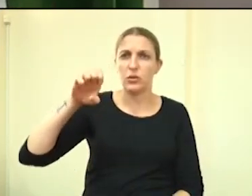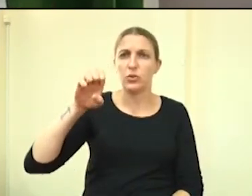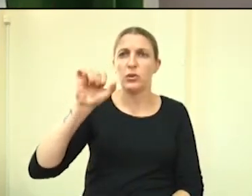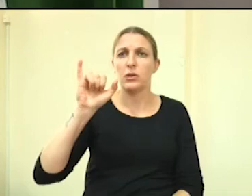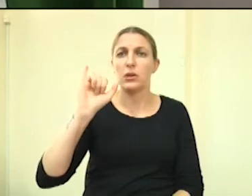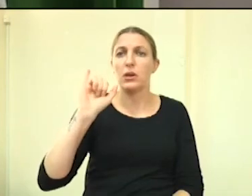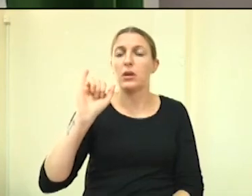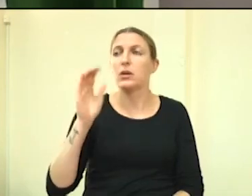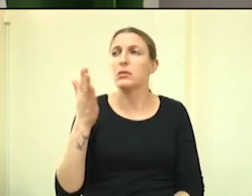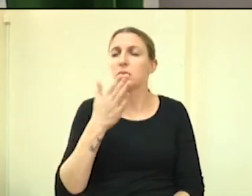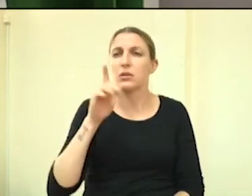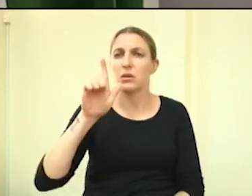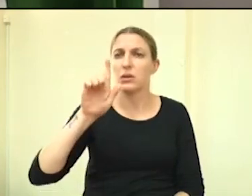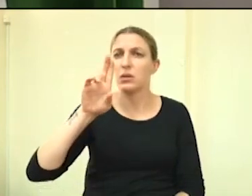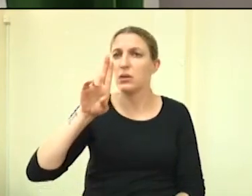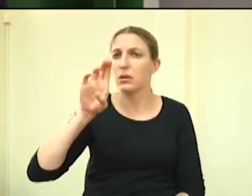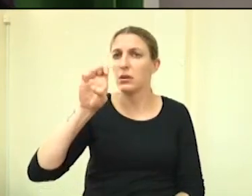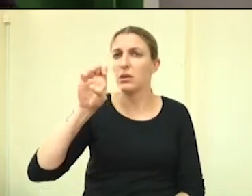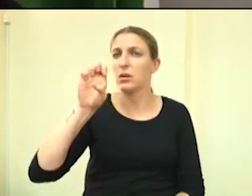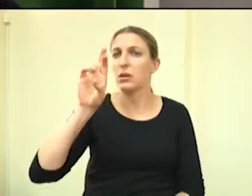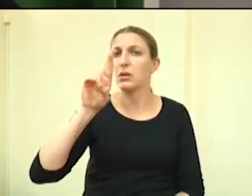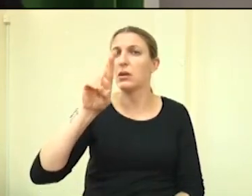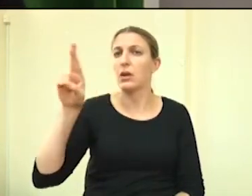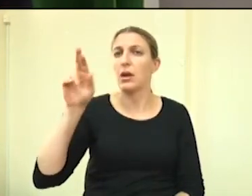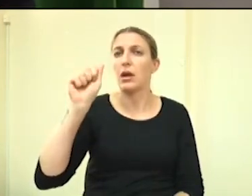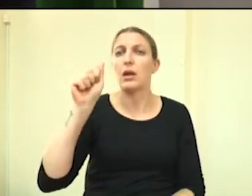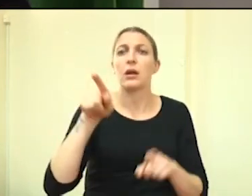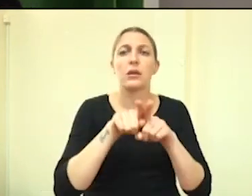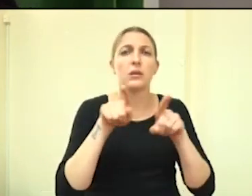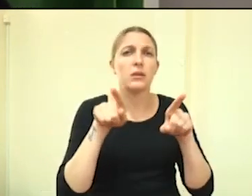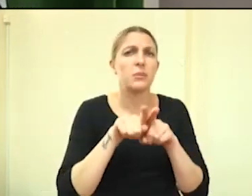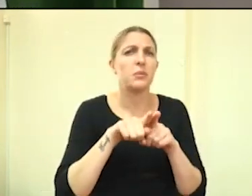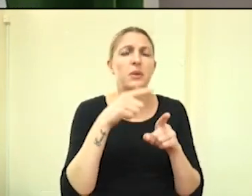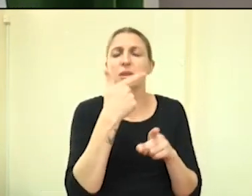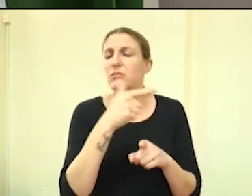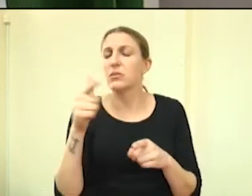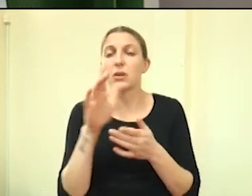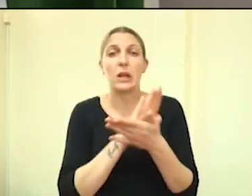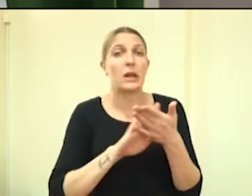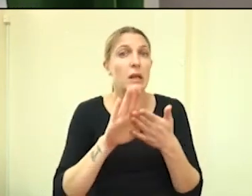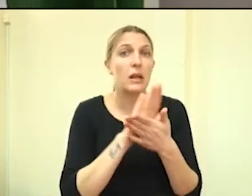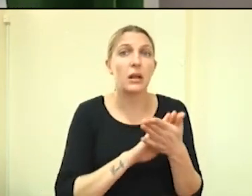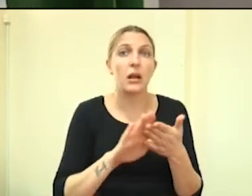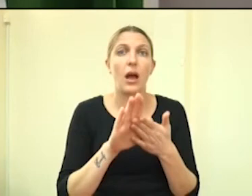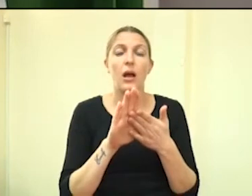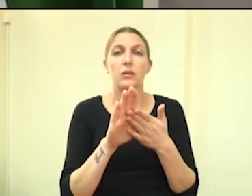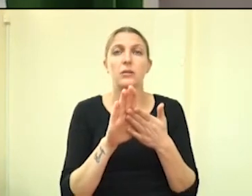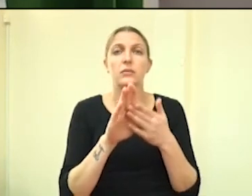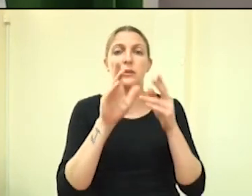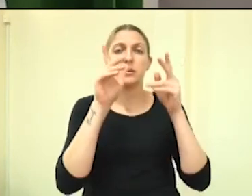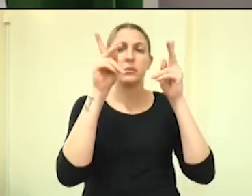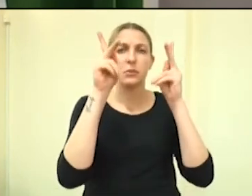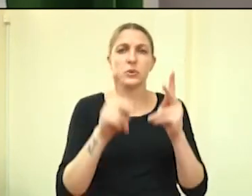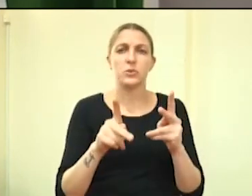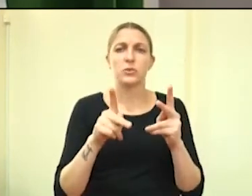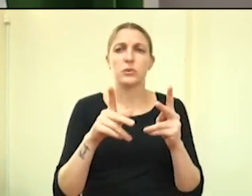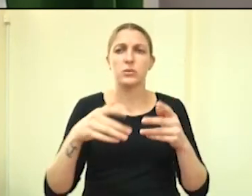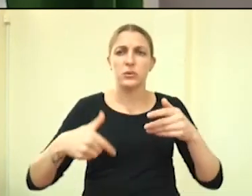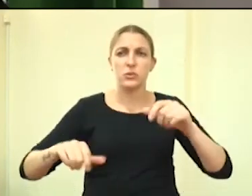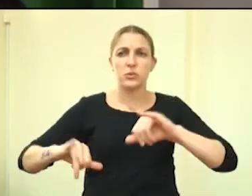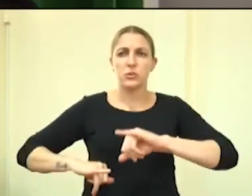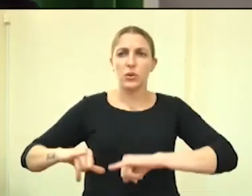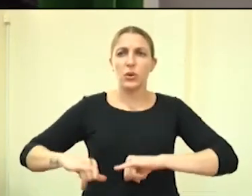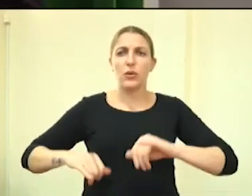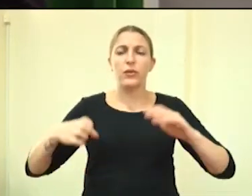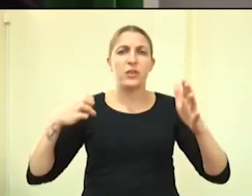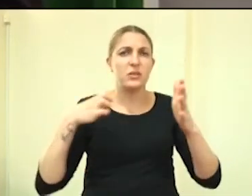uma elevada lá, que a gente sabe que não é o suficiente. Onde que se vai fazer uma... chega de lombadas físicas, faz uma lombada eletrônica